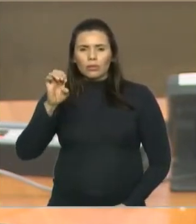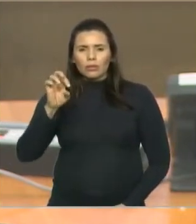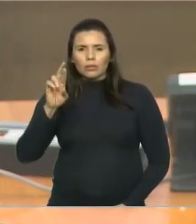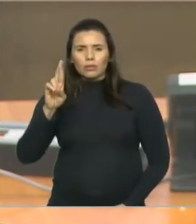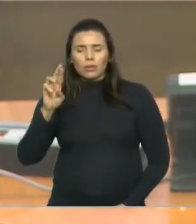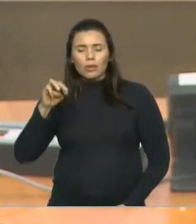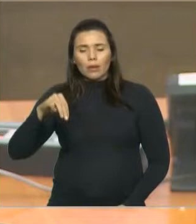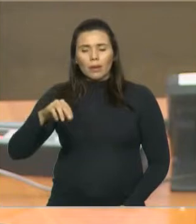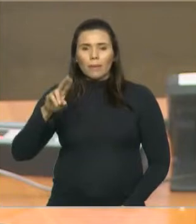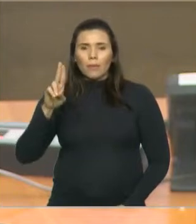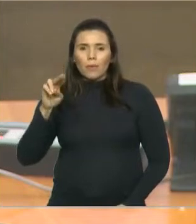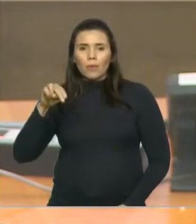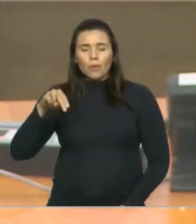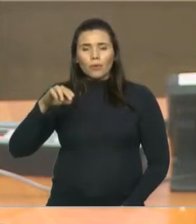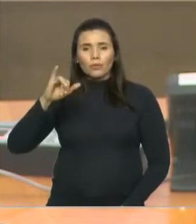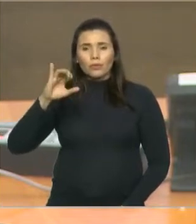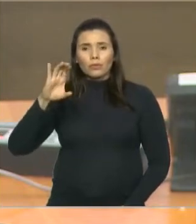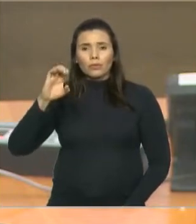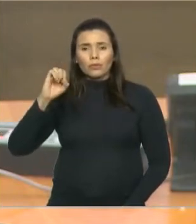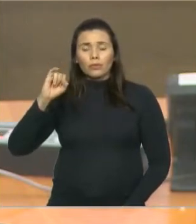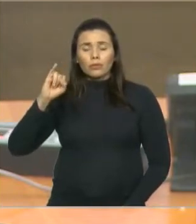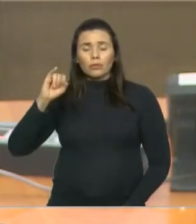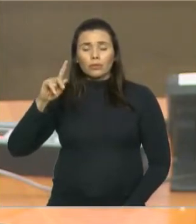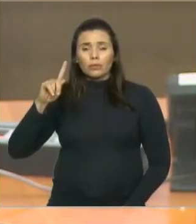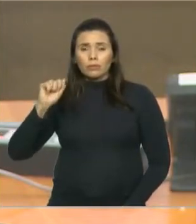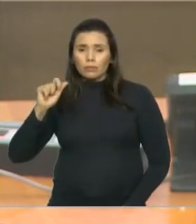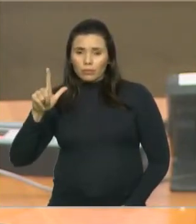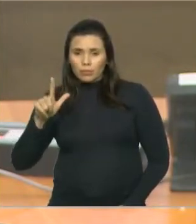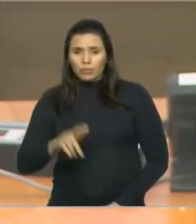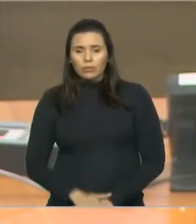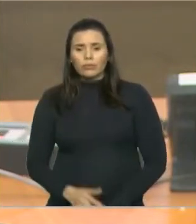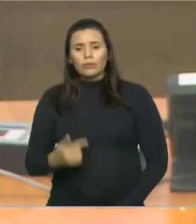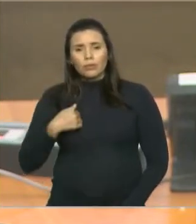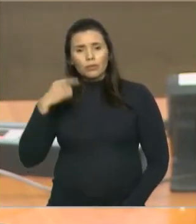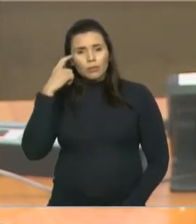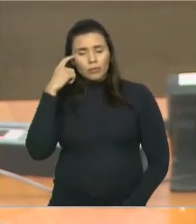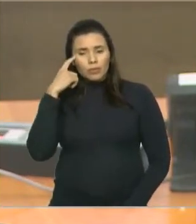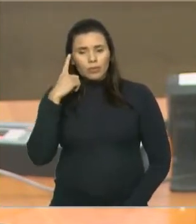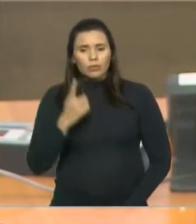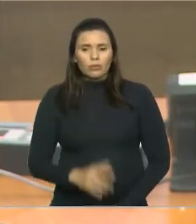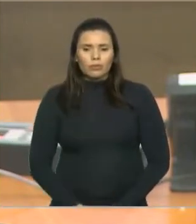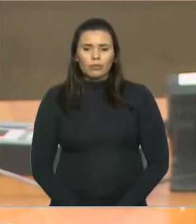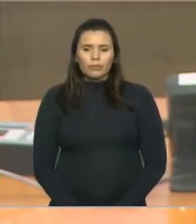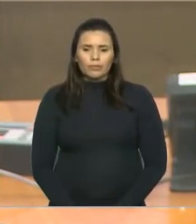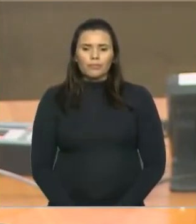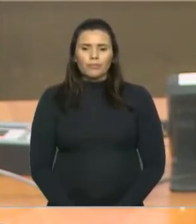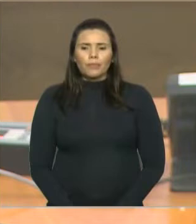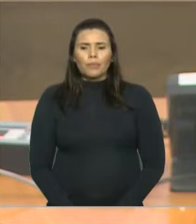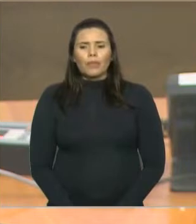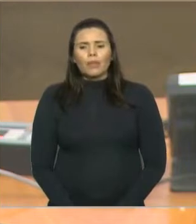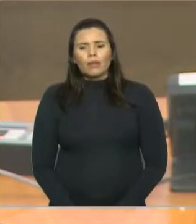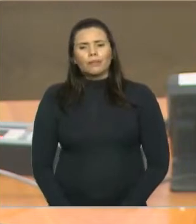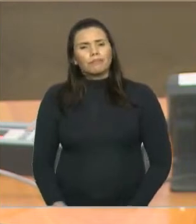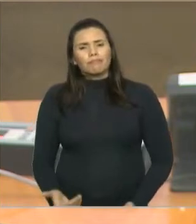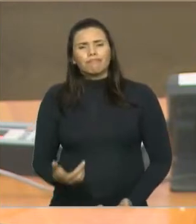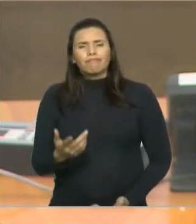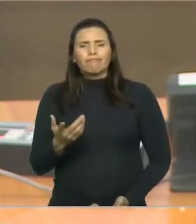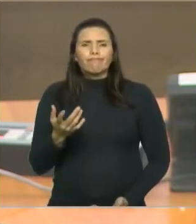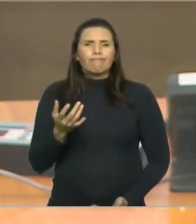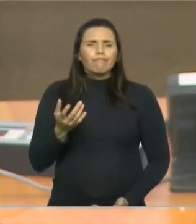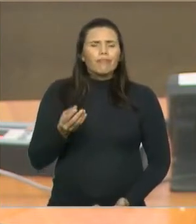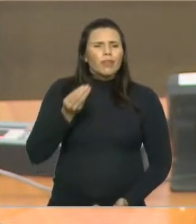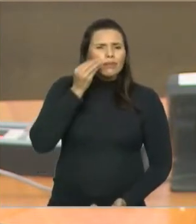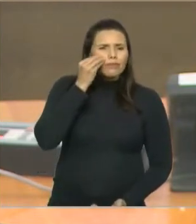jurídico para a Assembleia, e aí a gente veria se os municípios vão querer criar ou não os consórcios, mas pelo